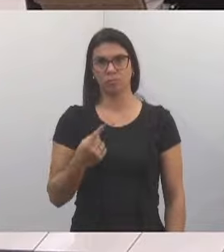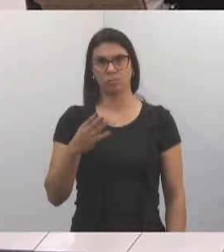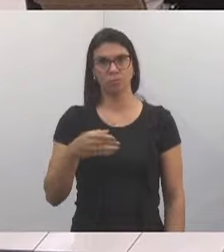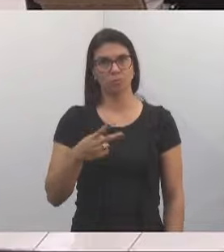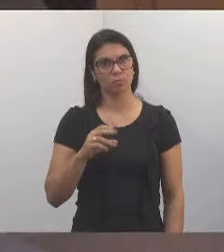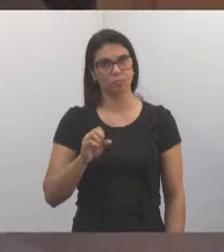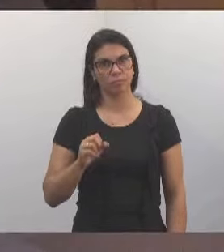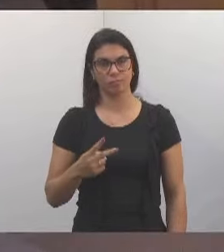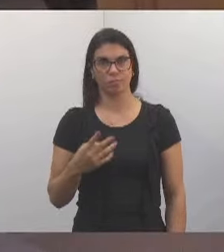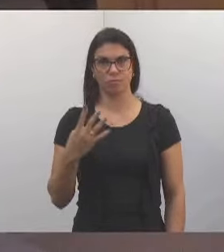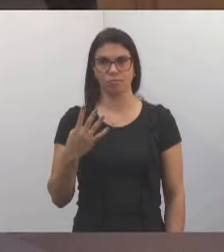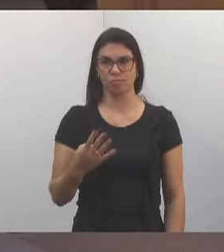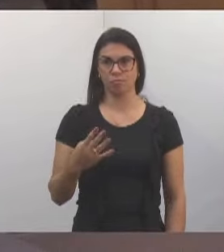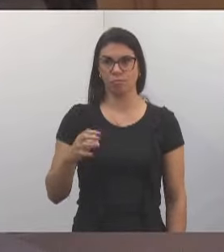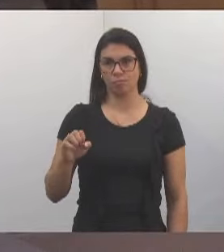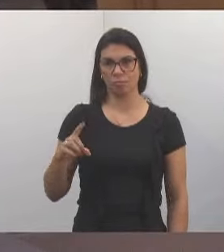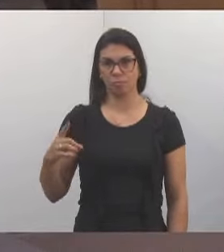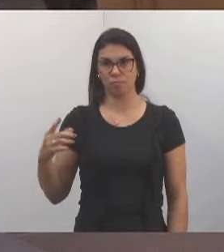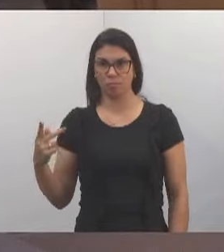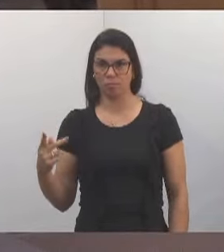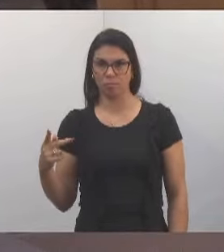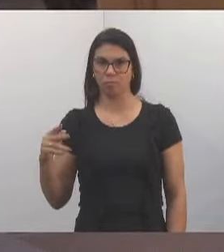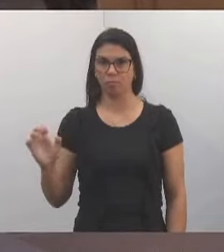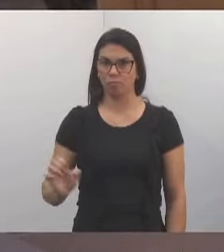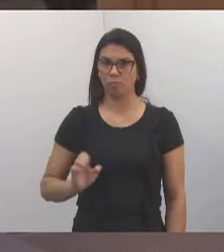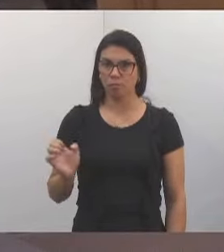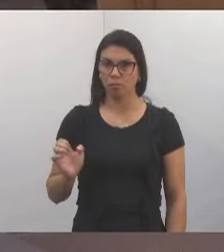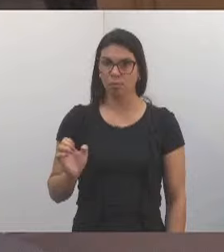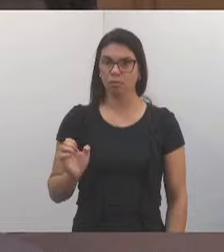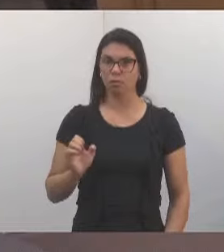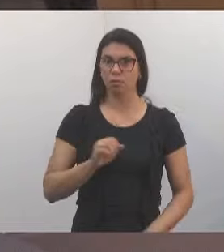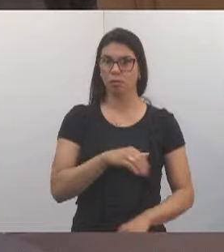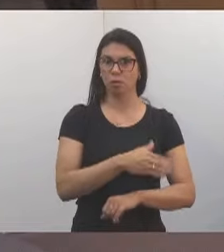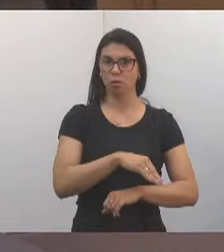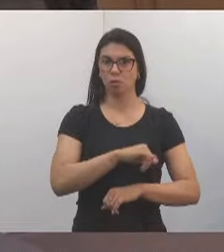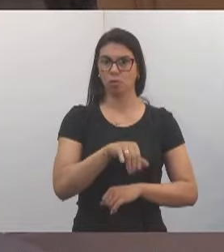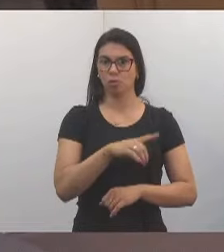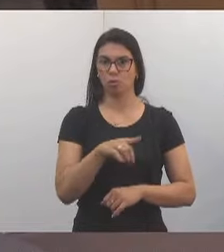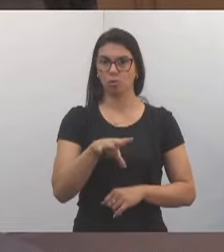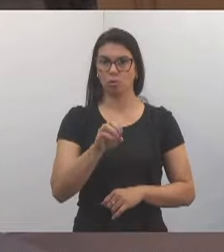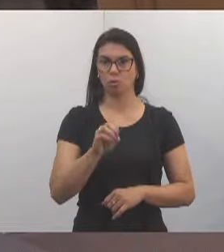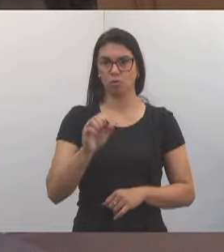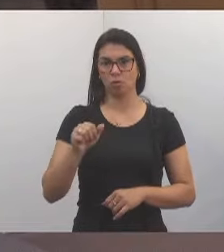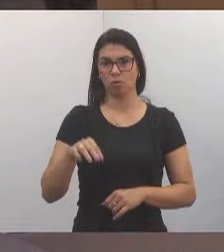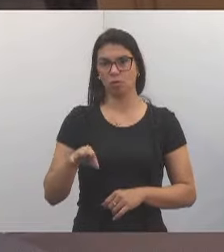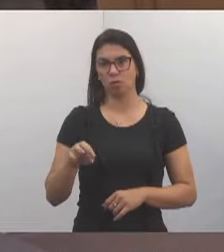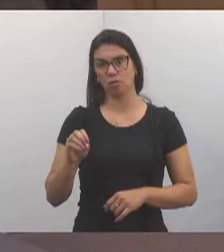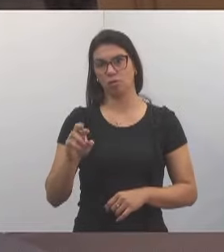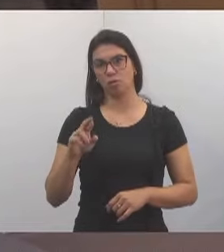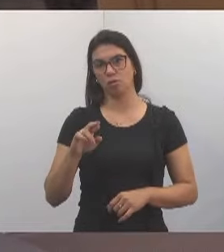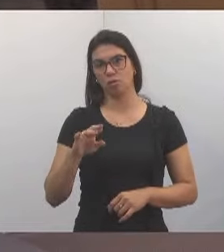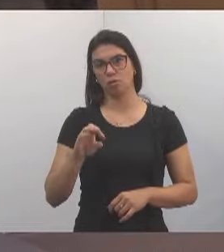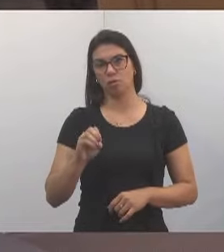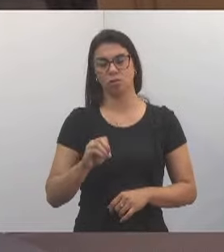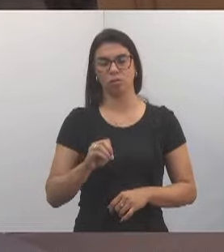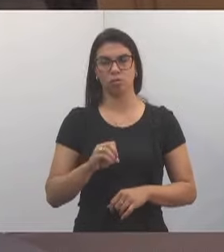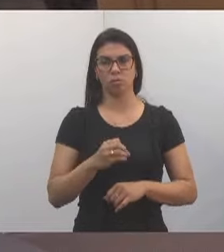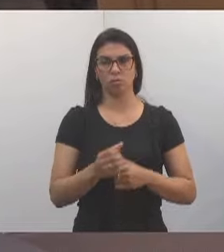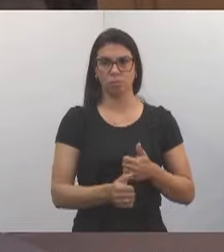271/2024, a IDP, na rua João Antônio de Oliveira, em frente ao número